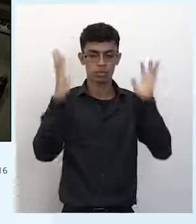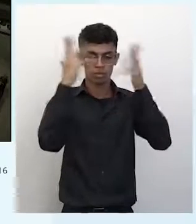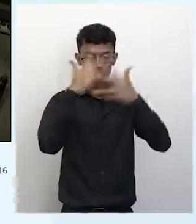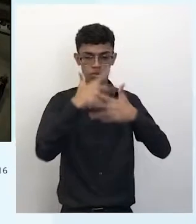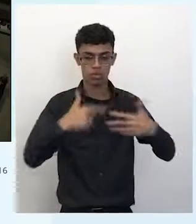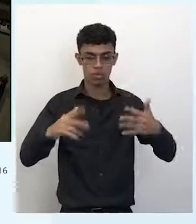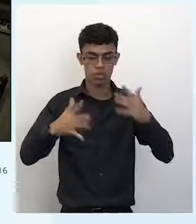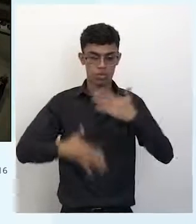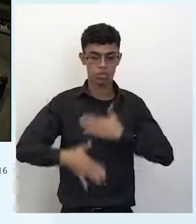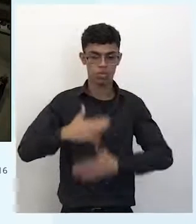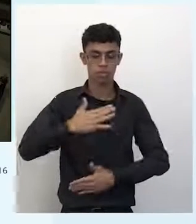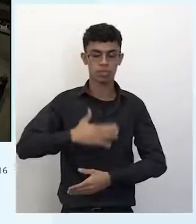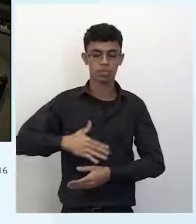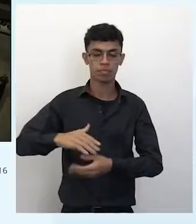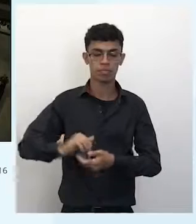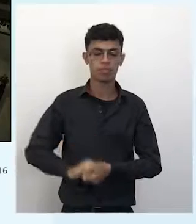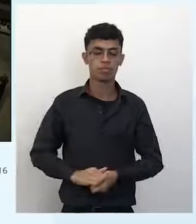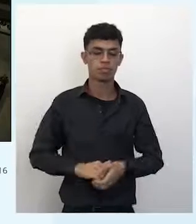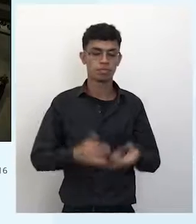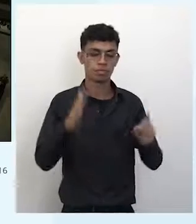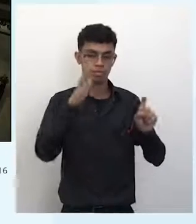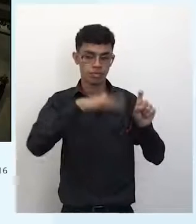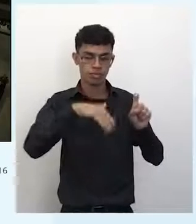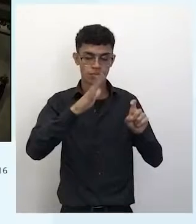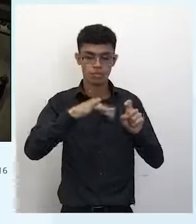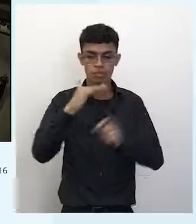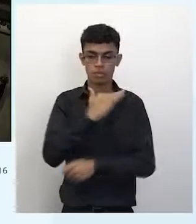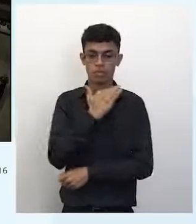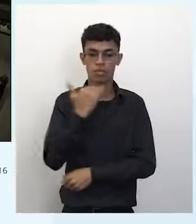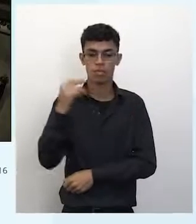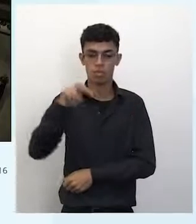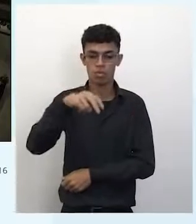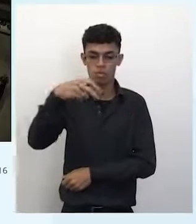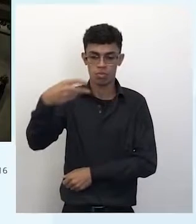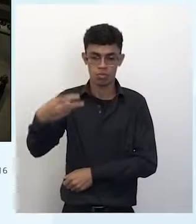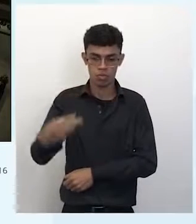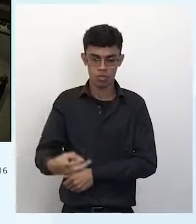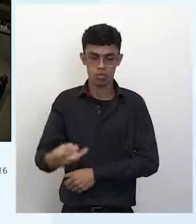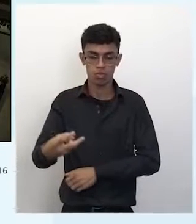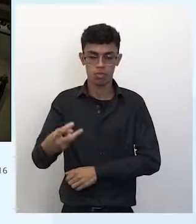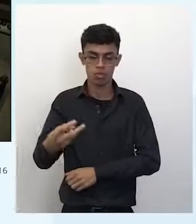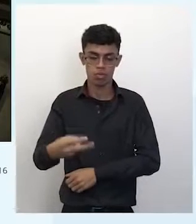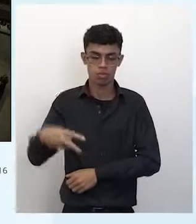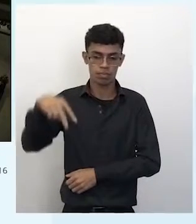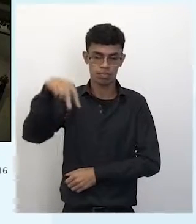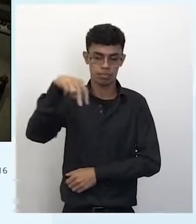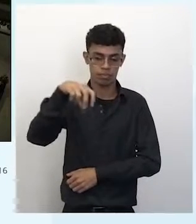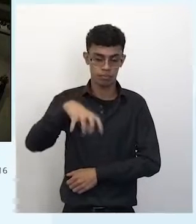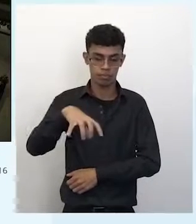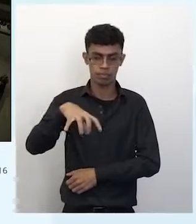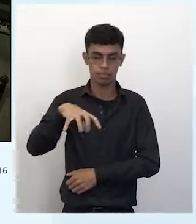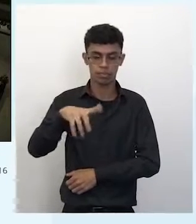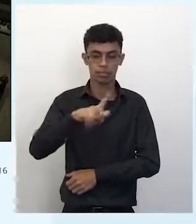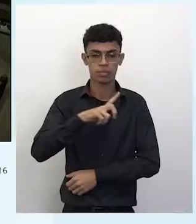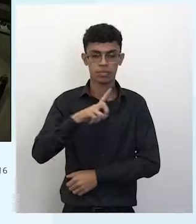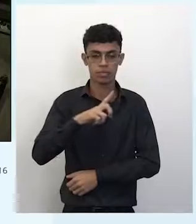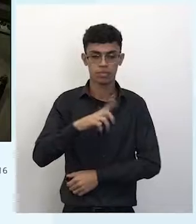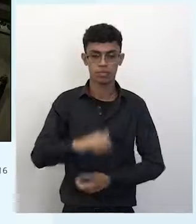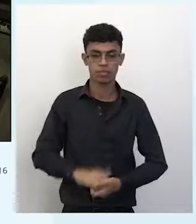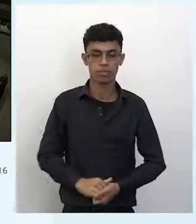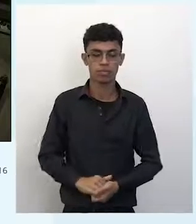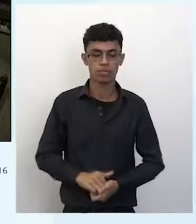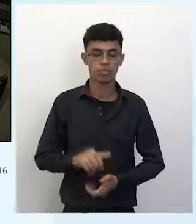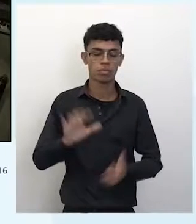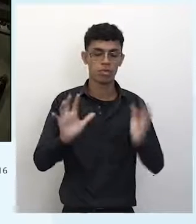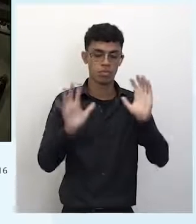conta uma lenda que envolve a morte e a ressurreição de um boi. E aí essa lenda ela tem N mil variações, tá? Essa